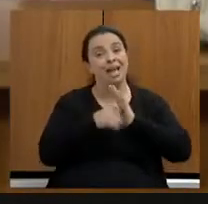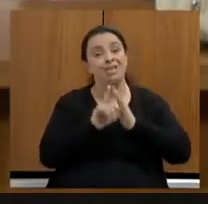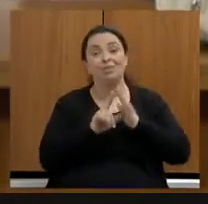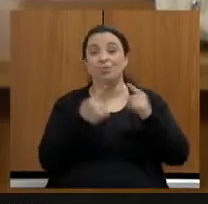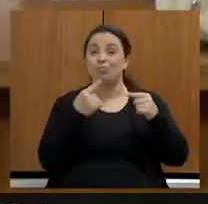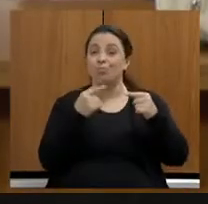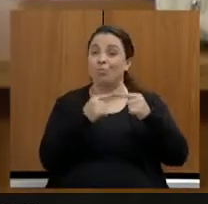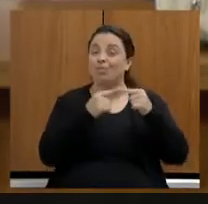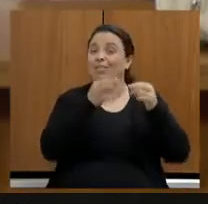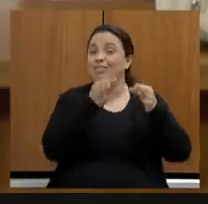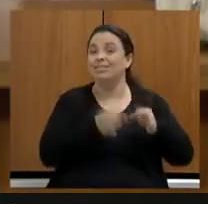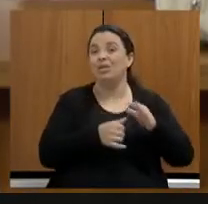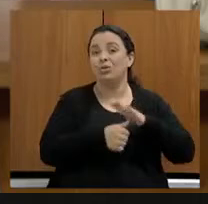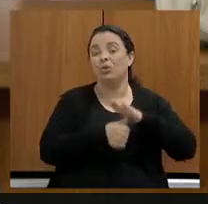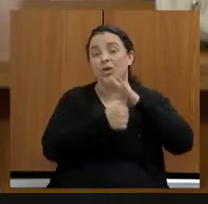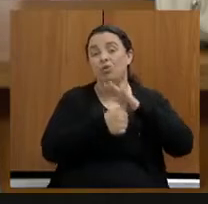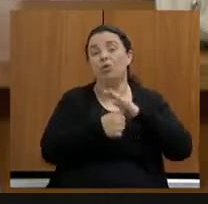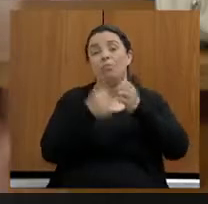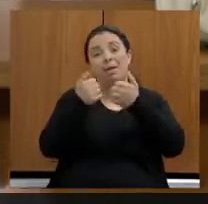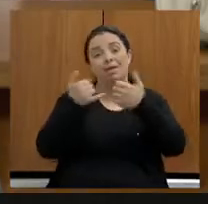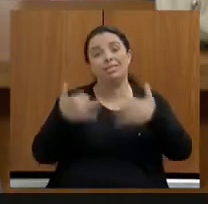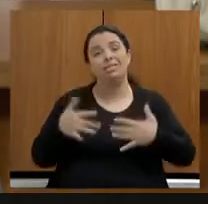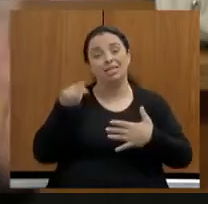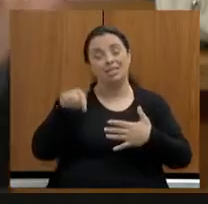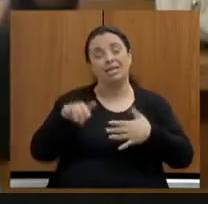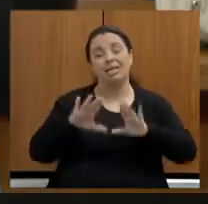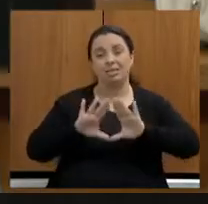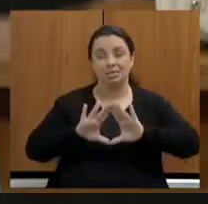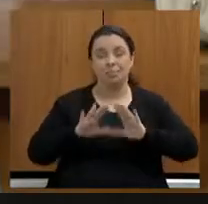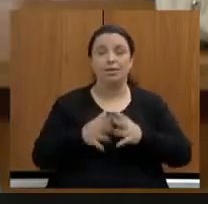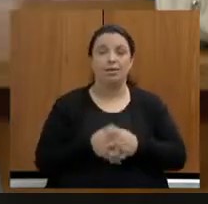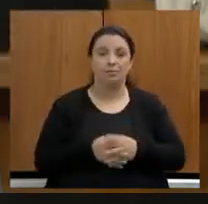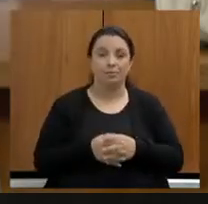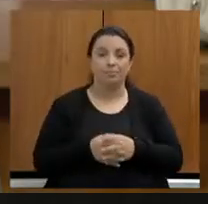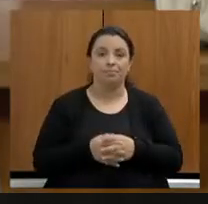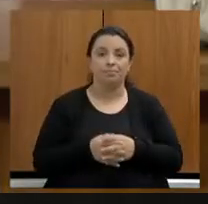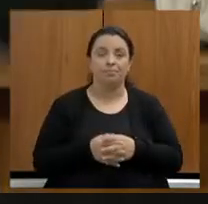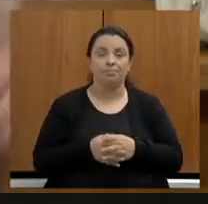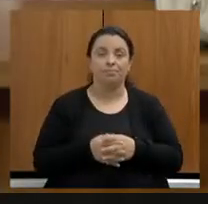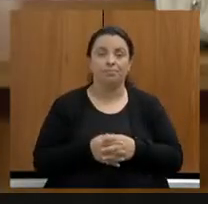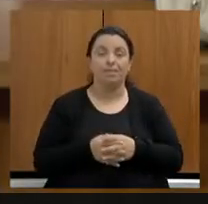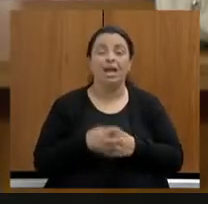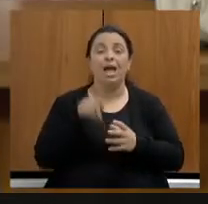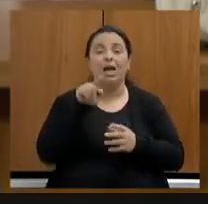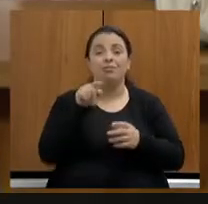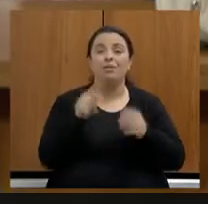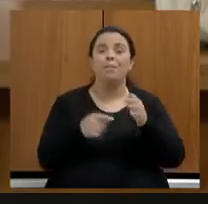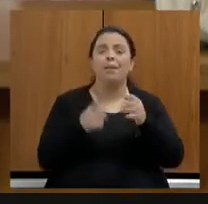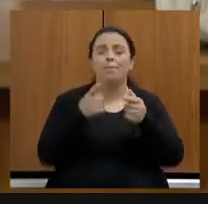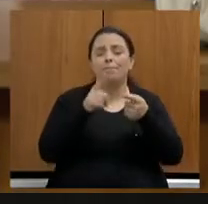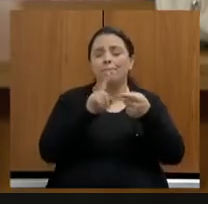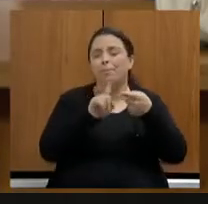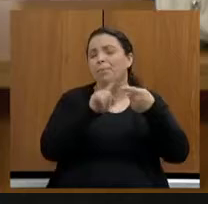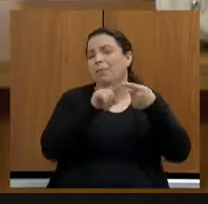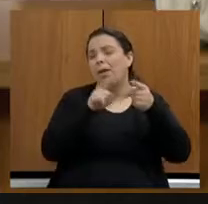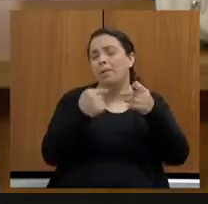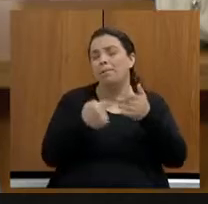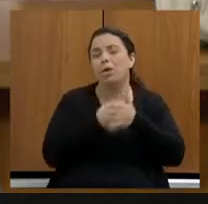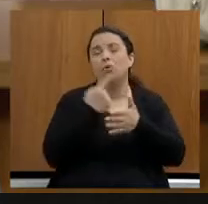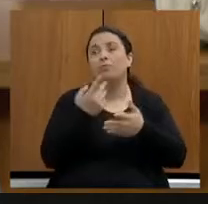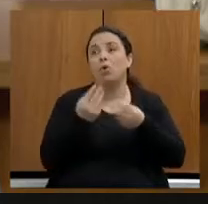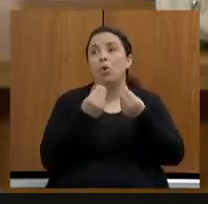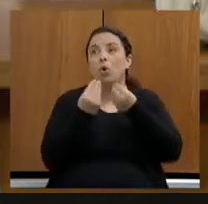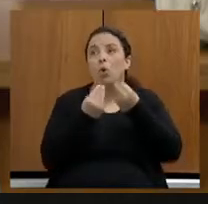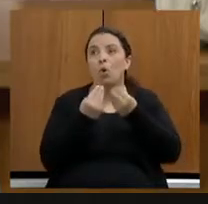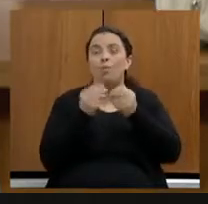qualquer dúvida que essa casa tiver sobre o último eu vou para o primeiro ponto que o senhor colocou na educação em